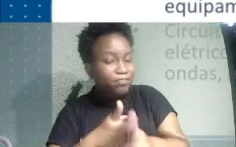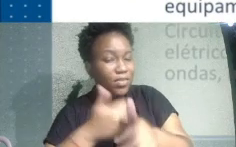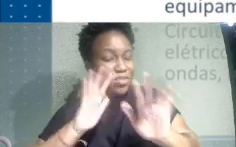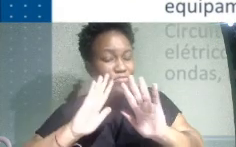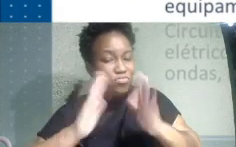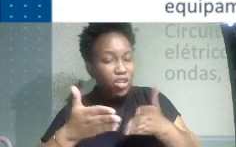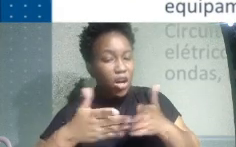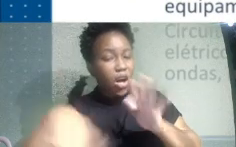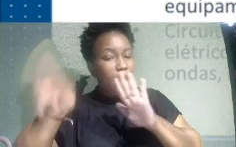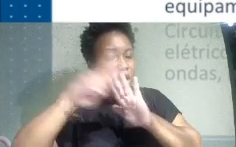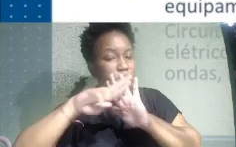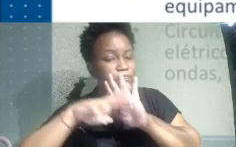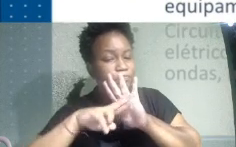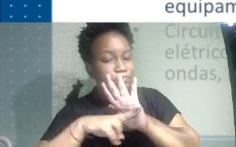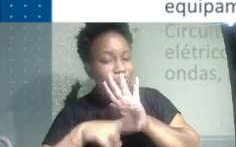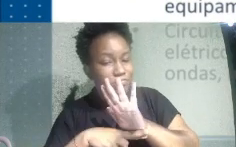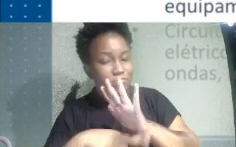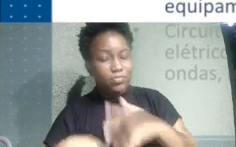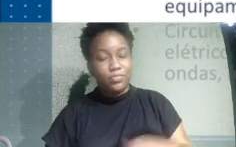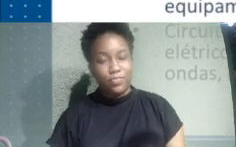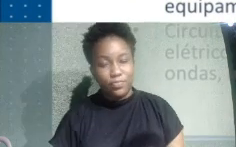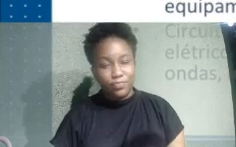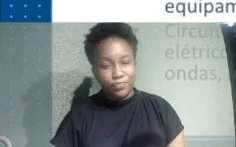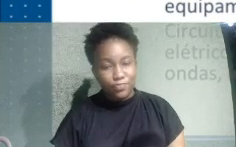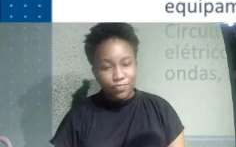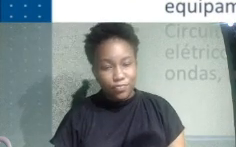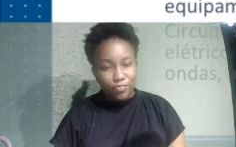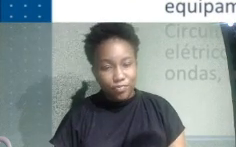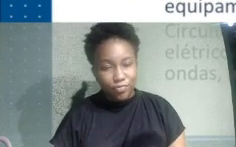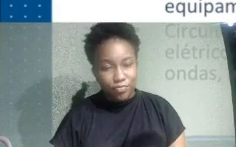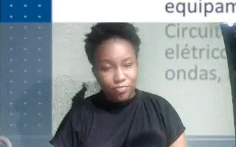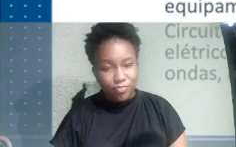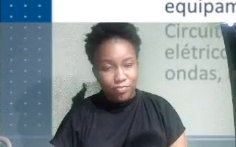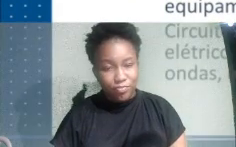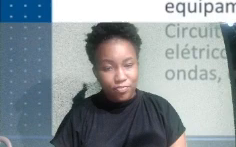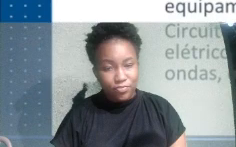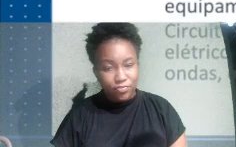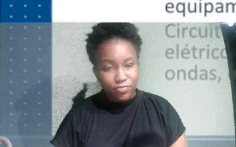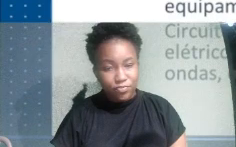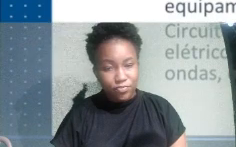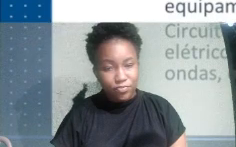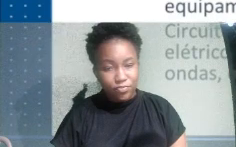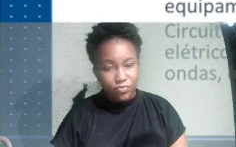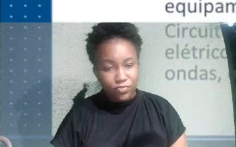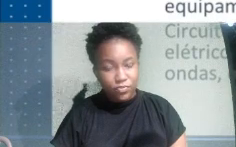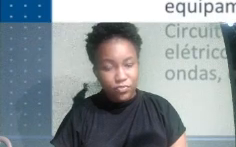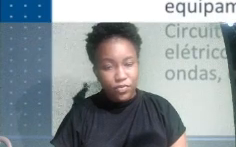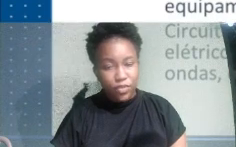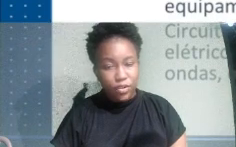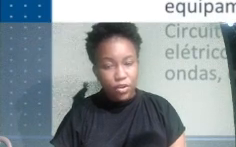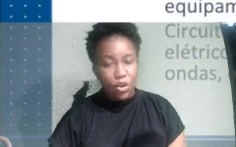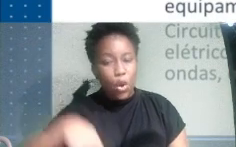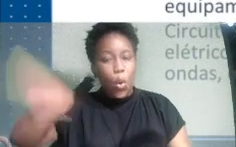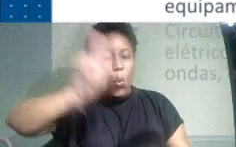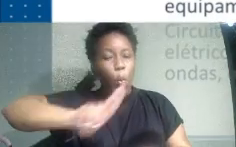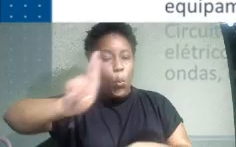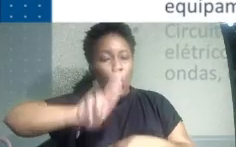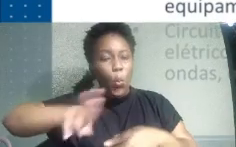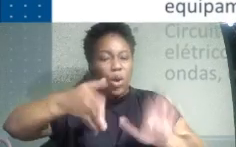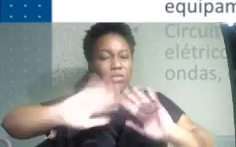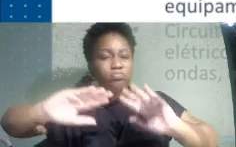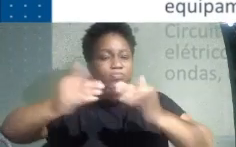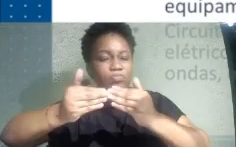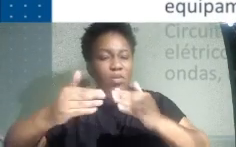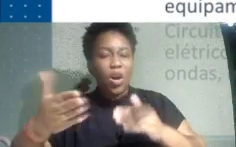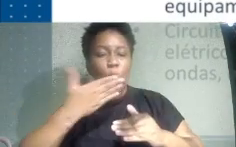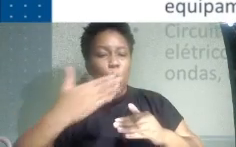então. Precisamos também elaborar circuitos exclusivos para todas as tomadas de uso específico. Quais